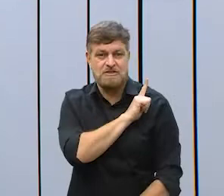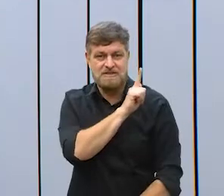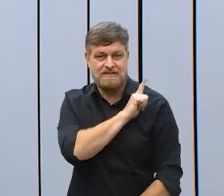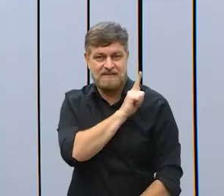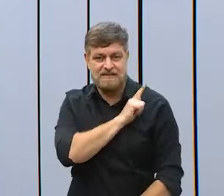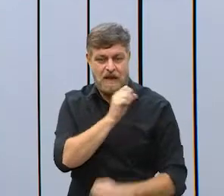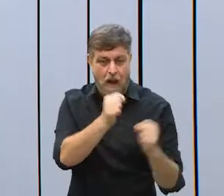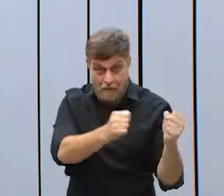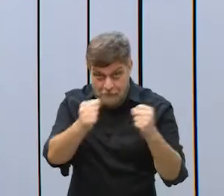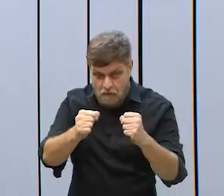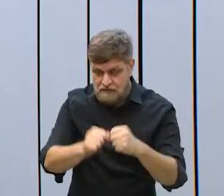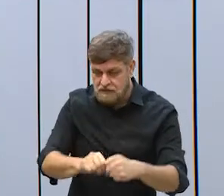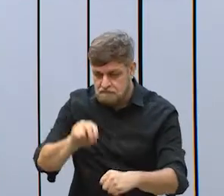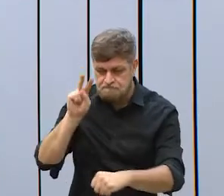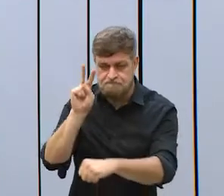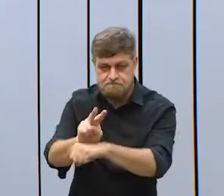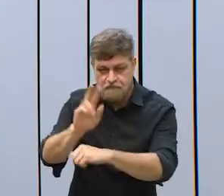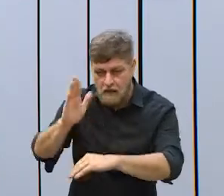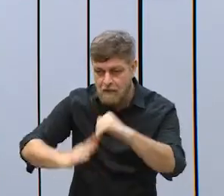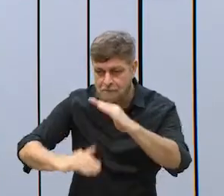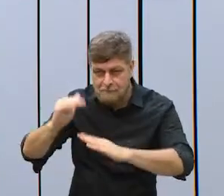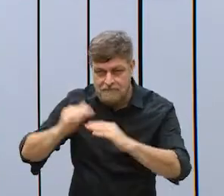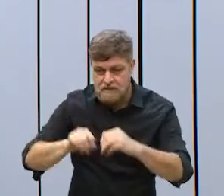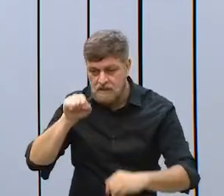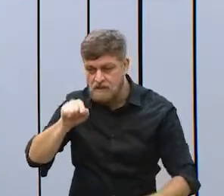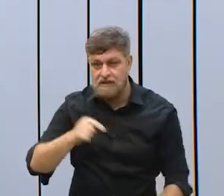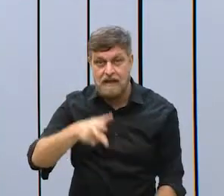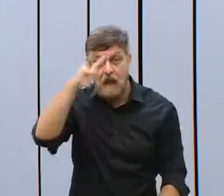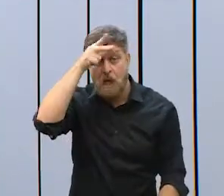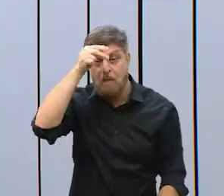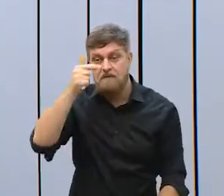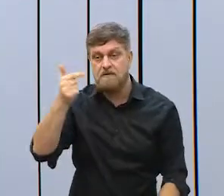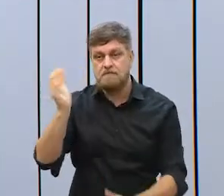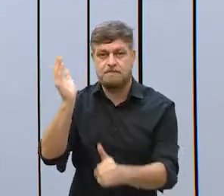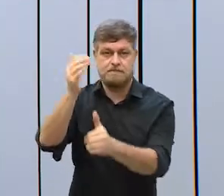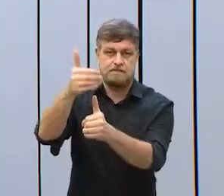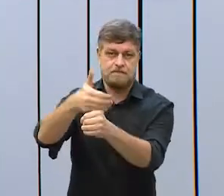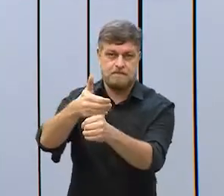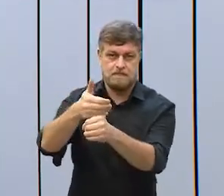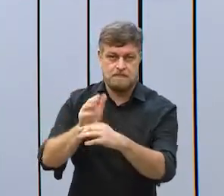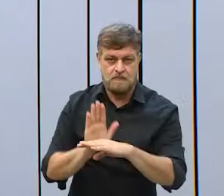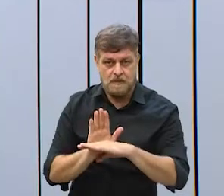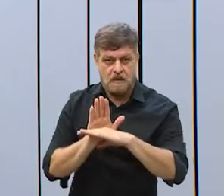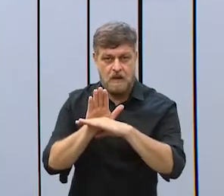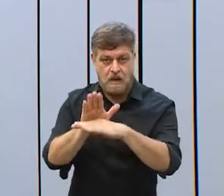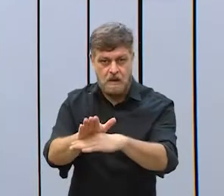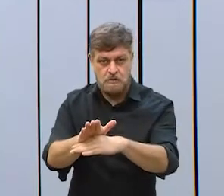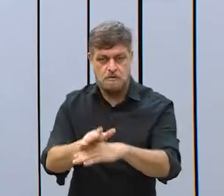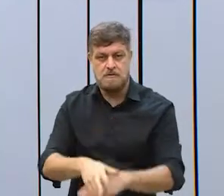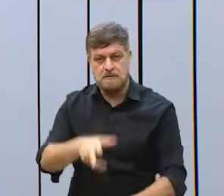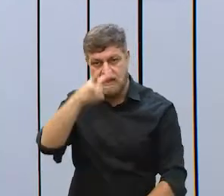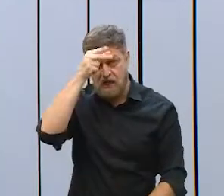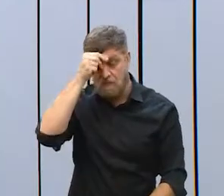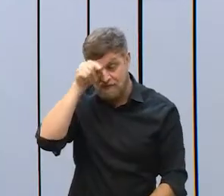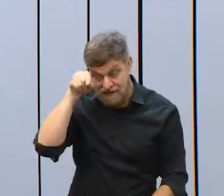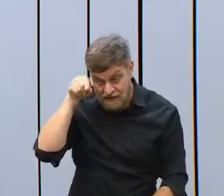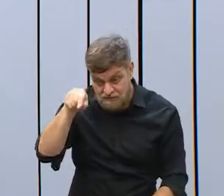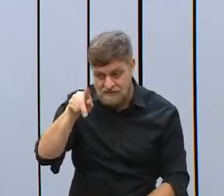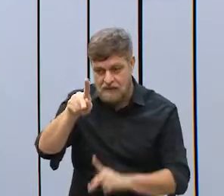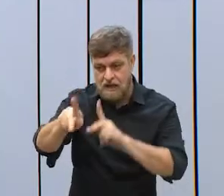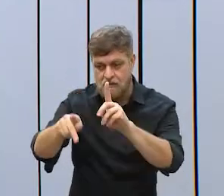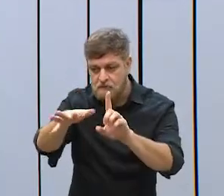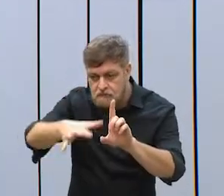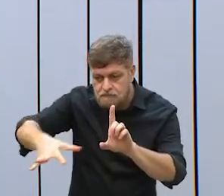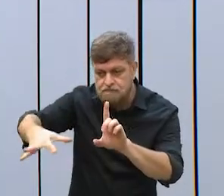tem esse poder de gerenciamento. Na prática de ser o subprefeito, ajudar o prefeito junto àquele povo ali.